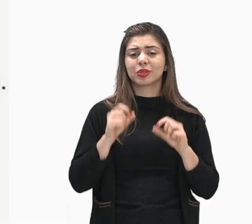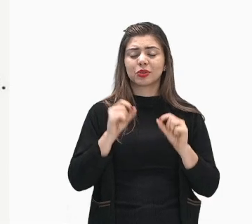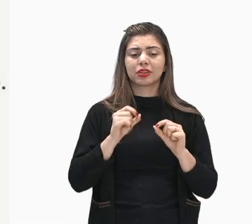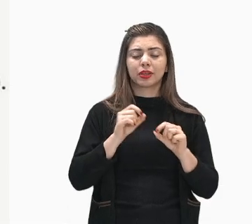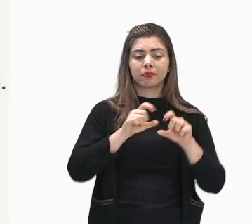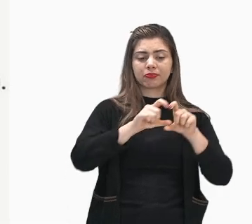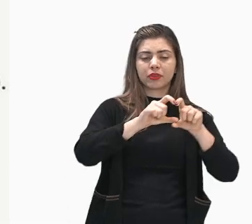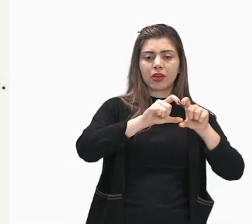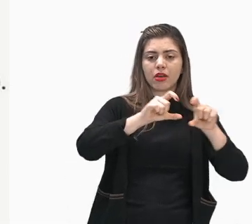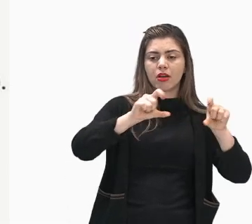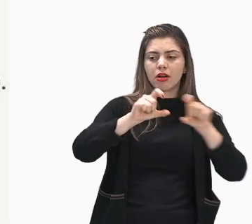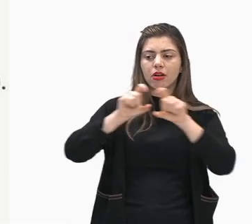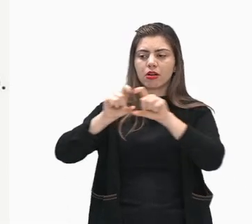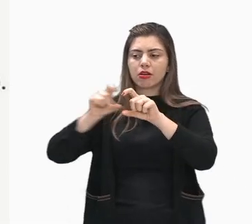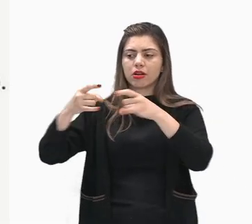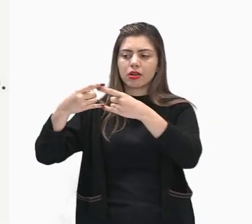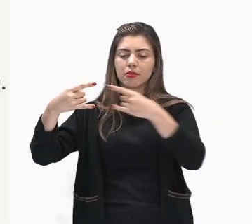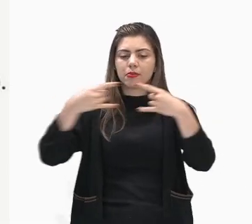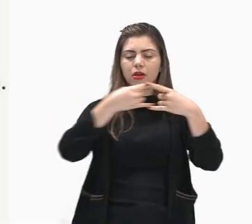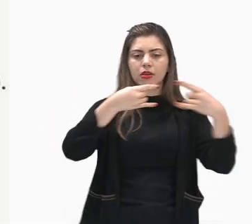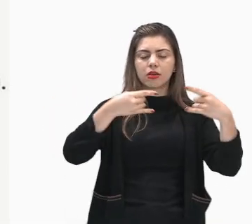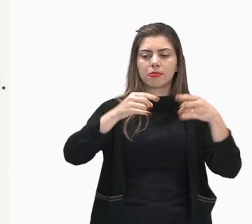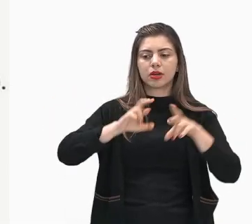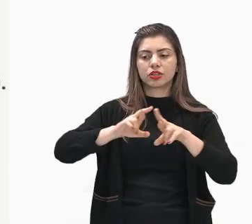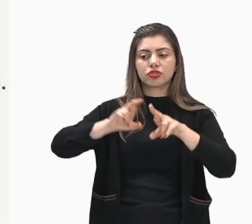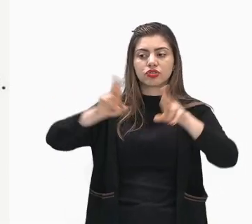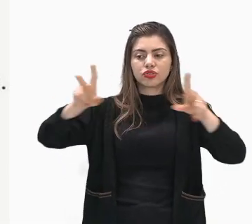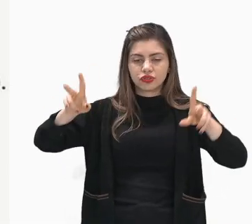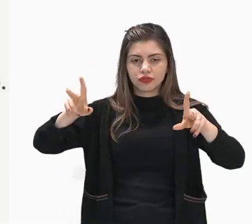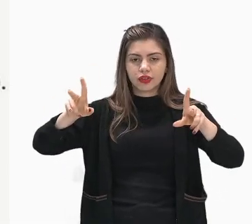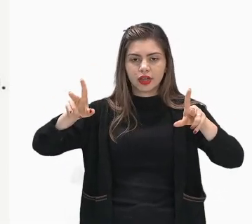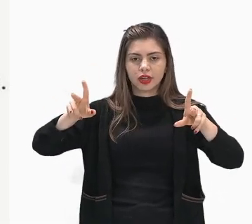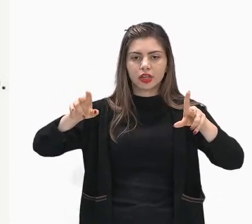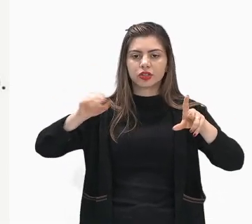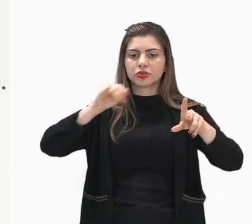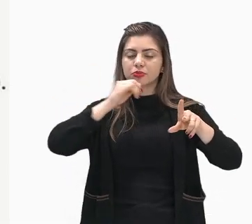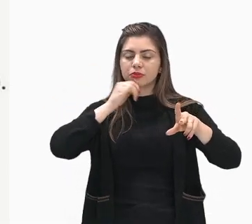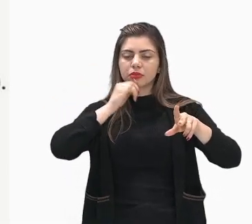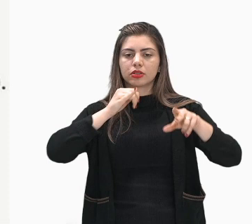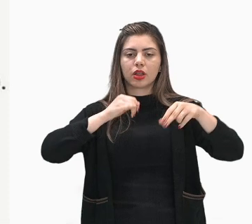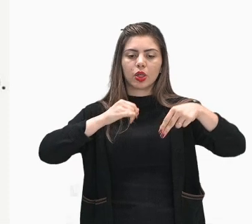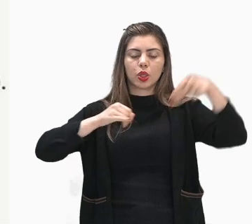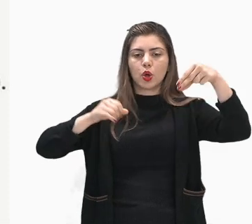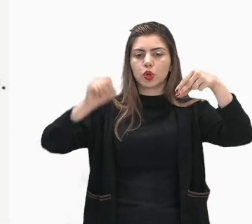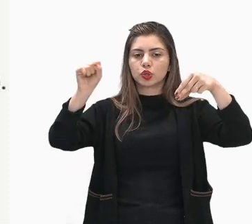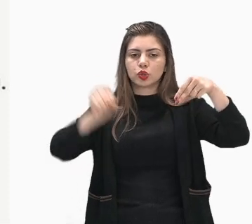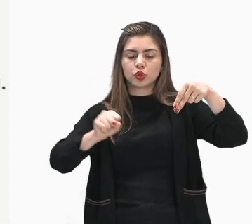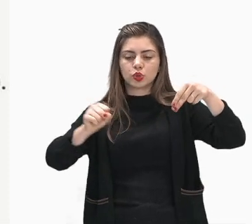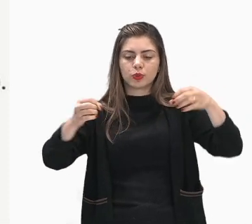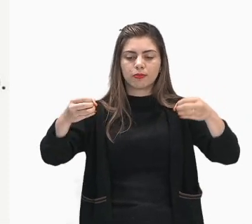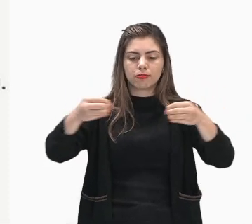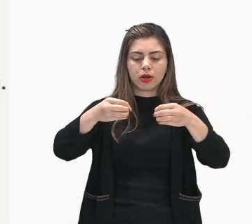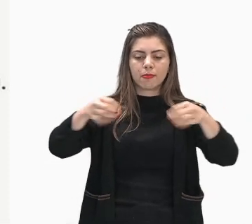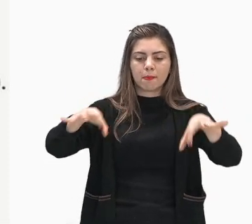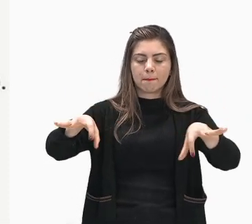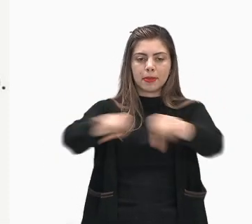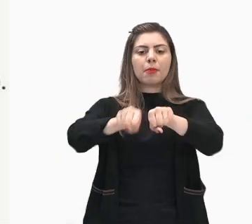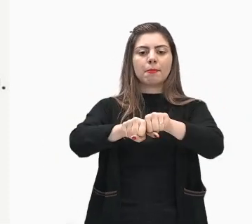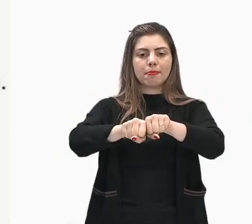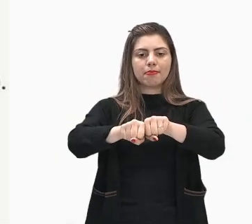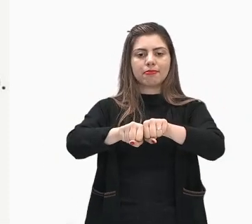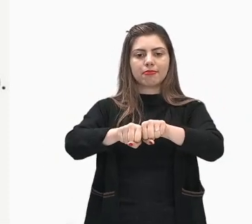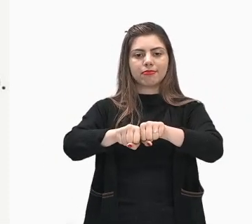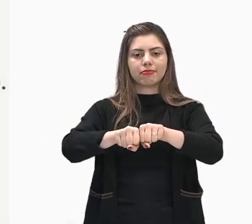sul. Aproximei um do outro pelo princípio da atração e repulsão, eles vão se atrair